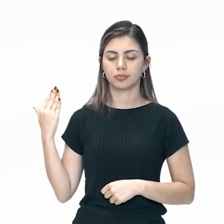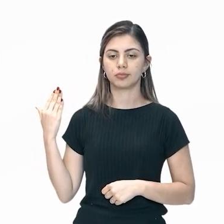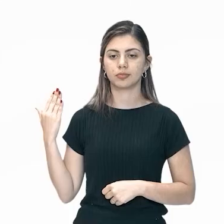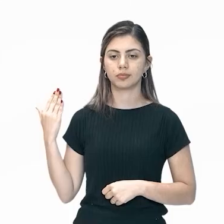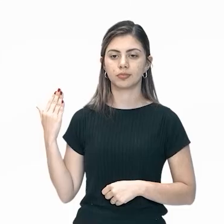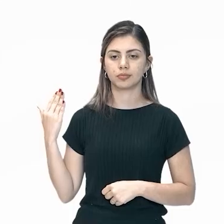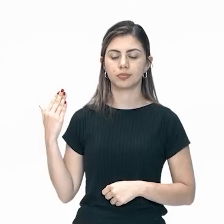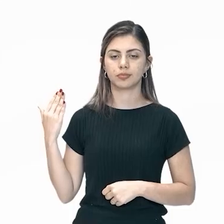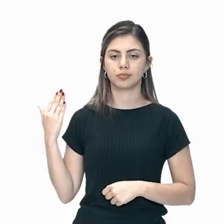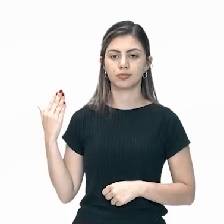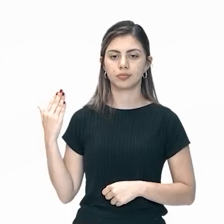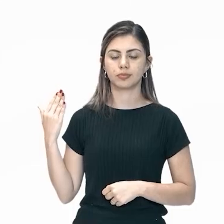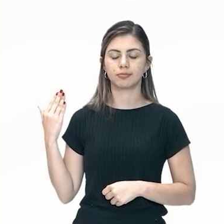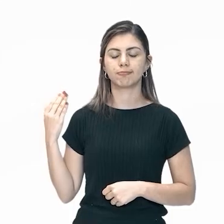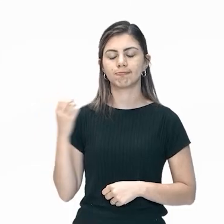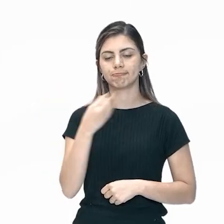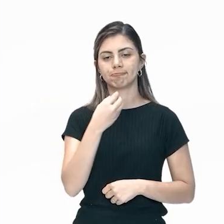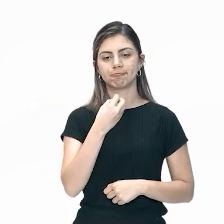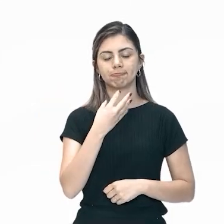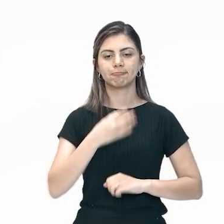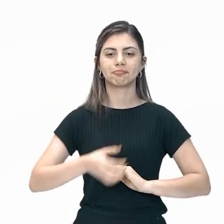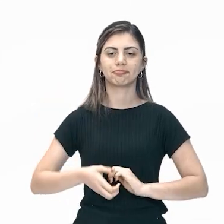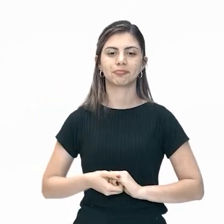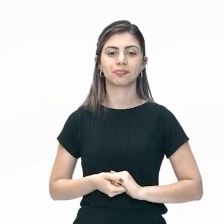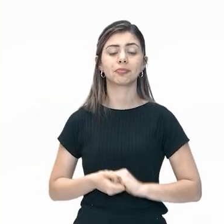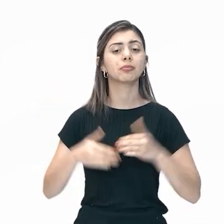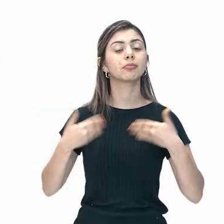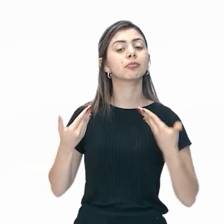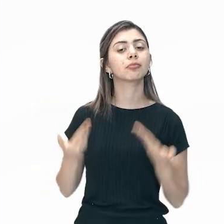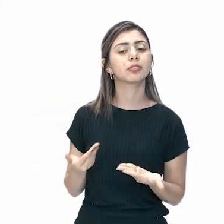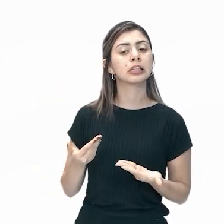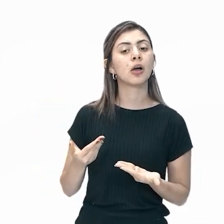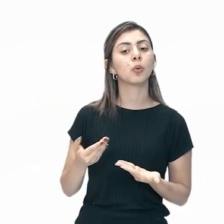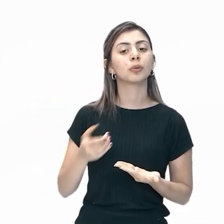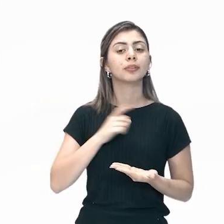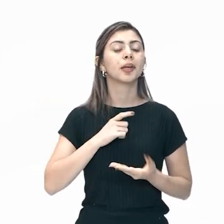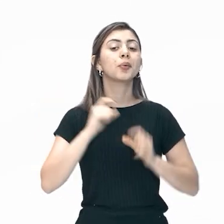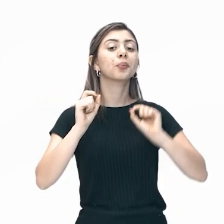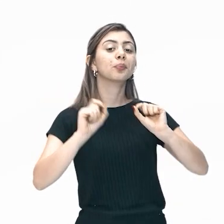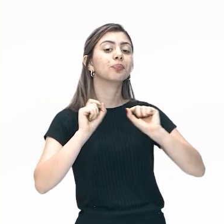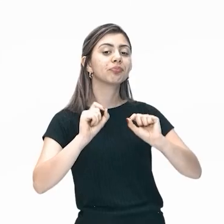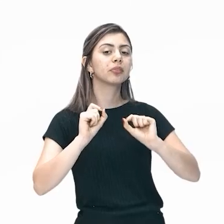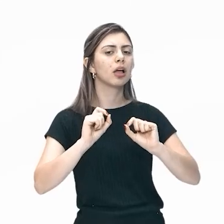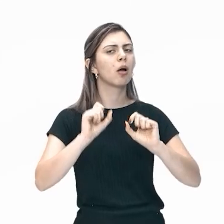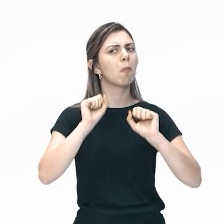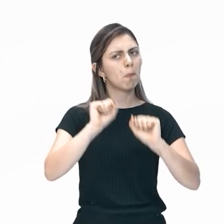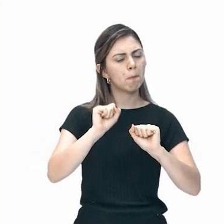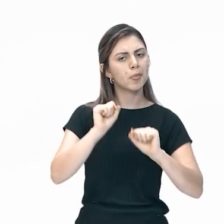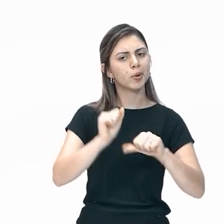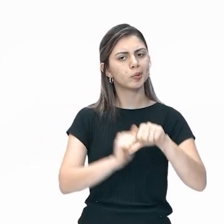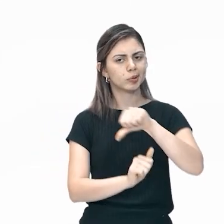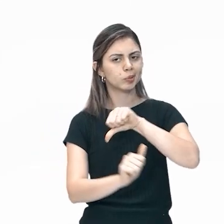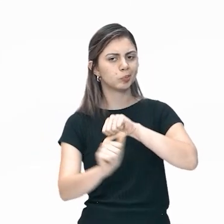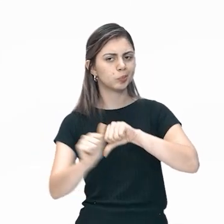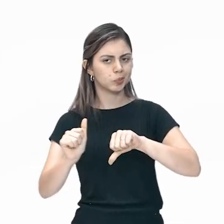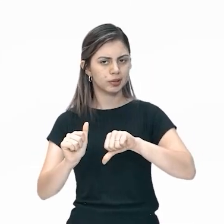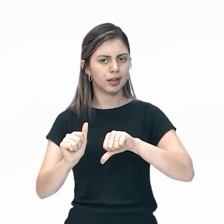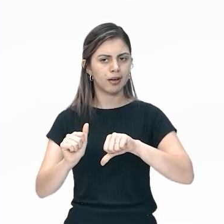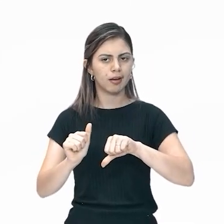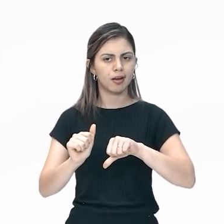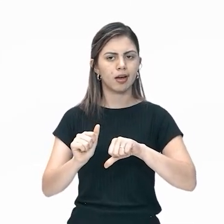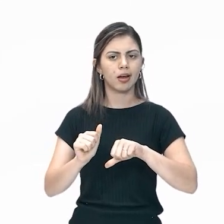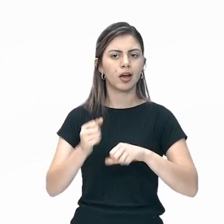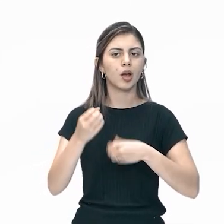perfeito? Beleza, beleza. E aí, pessoal, eu tenho o seguinte, ó. Eu posso transformar essa fração